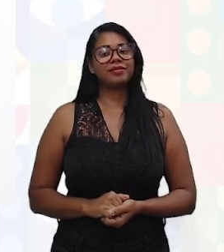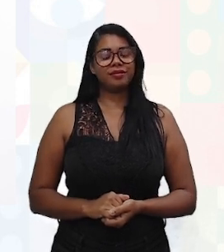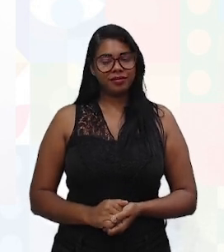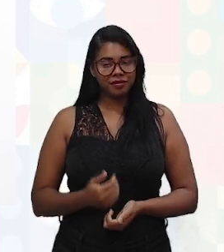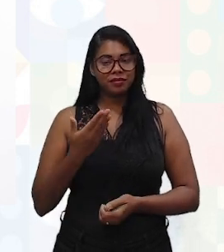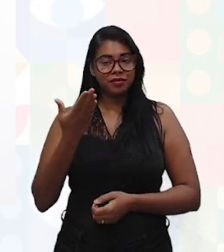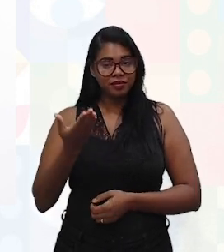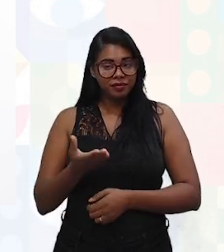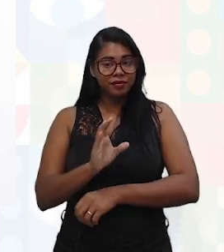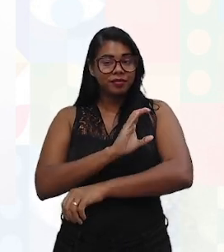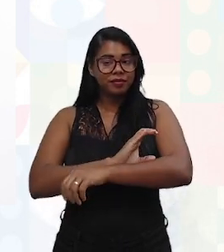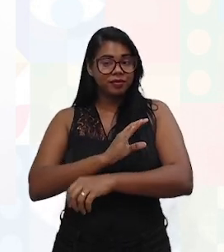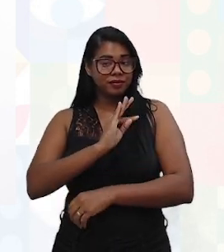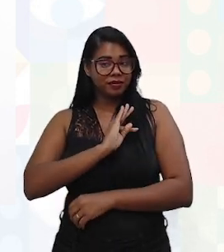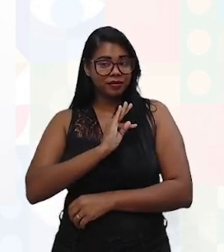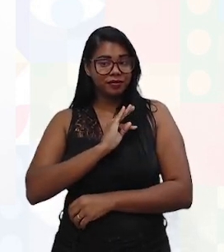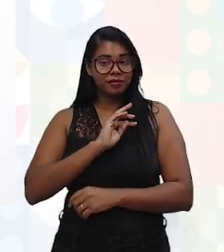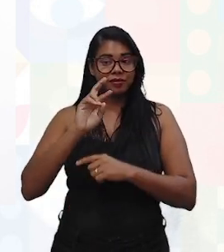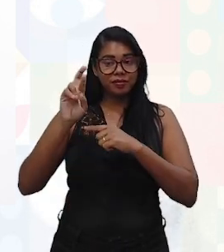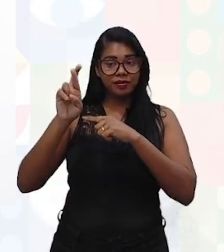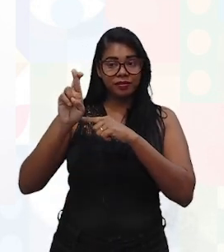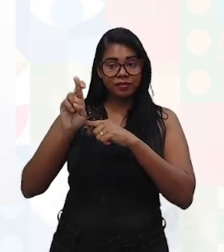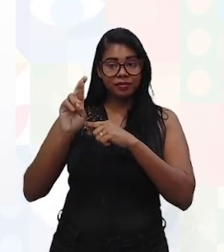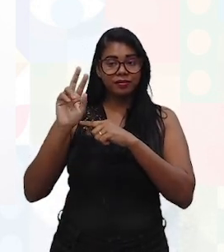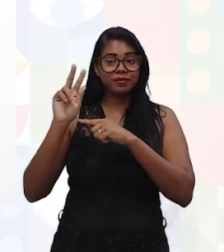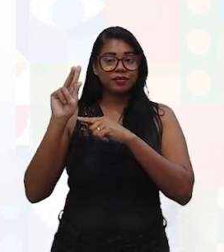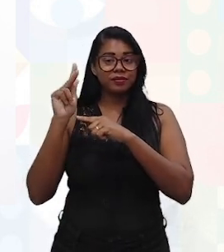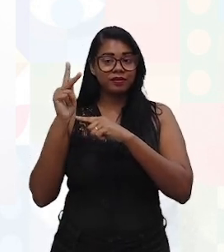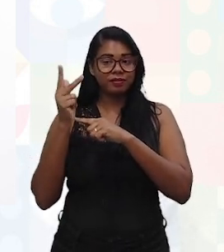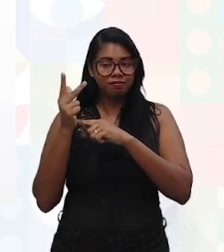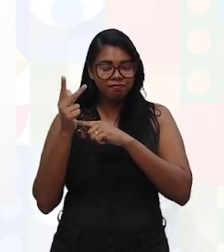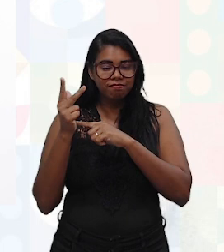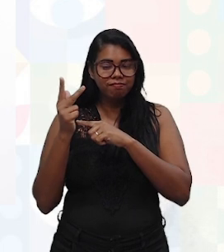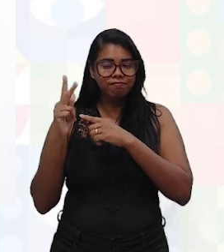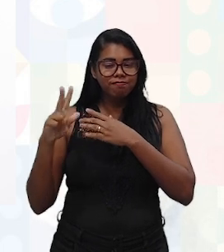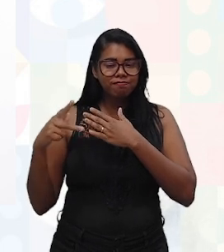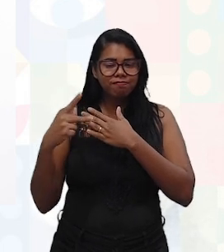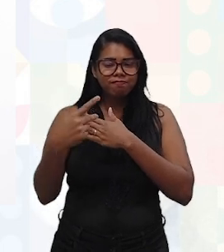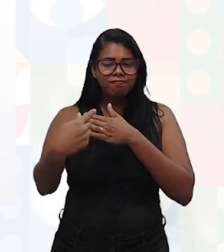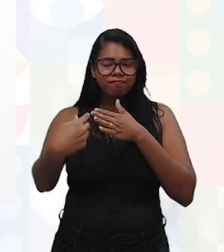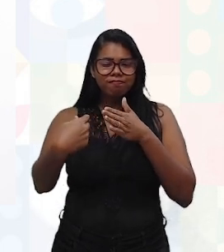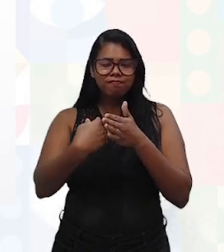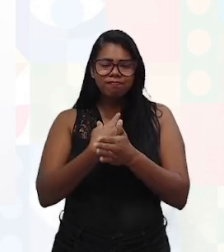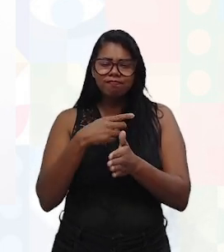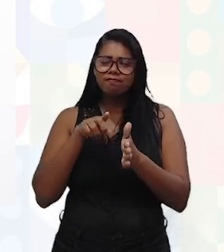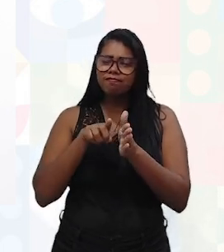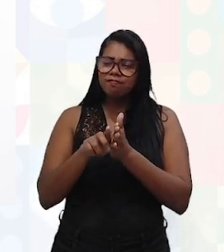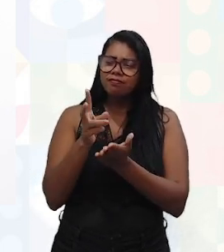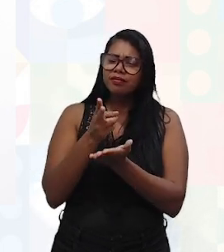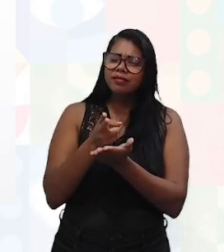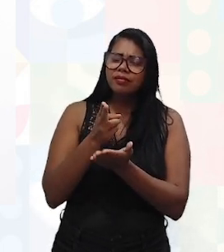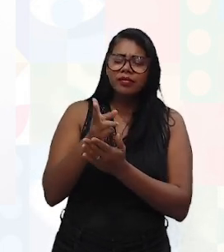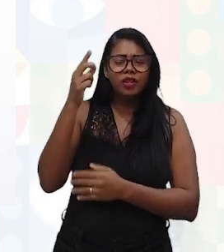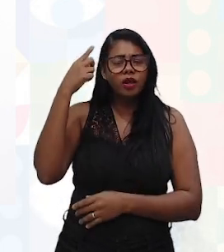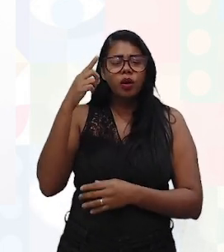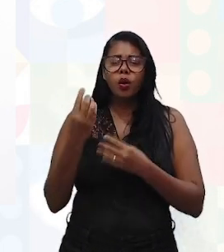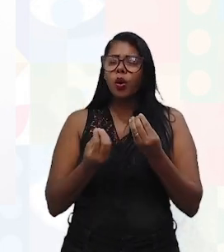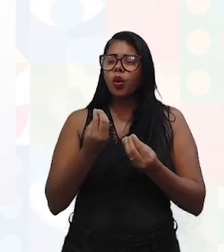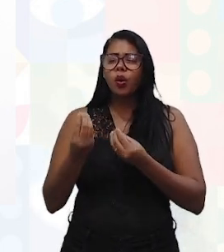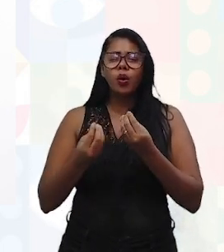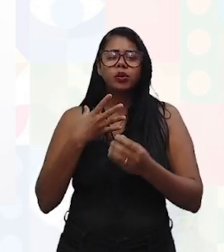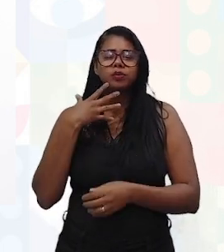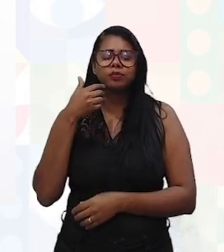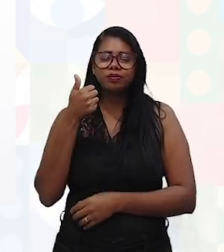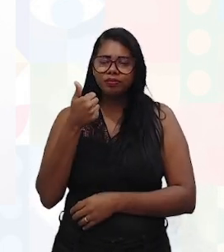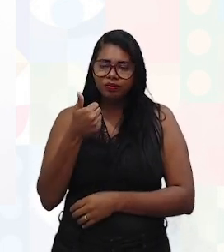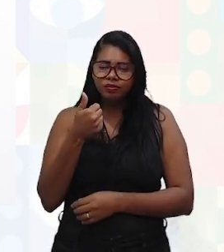de recursos humanos, um curso técnico em recursos humanos, e obviamente você deve se perguntar todos os dias: como eu posso me